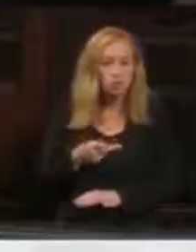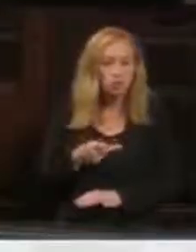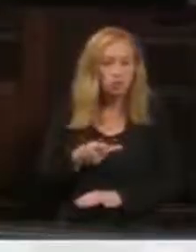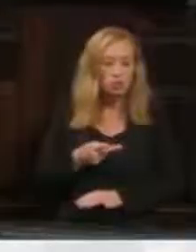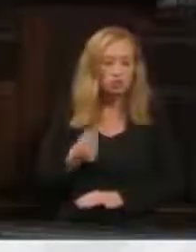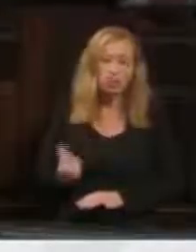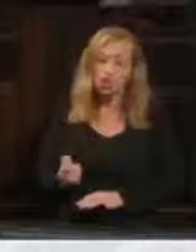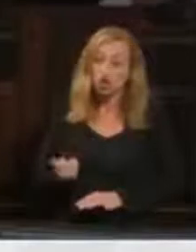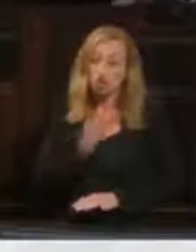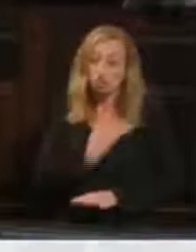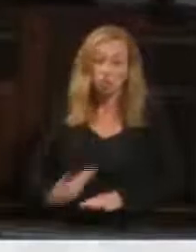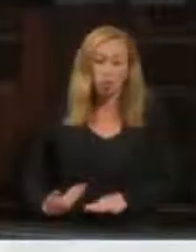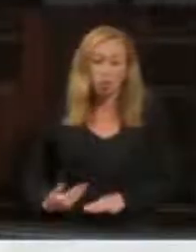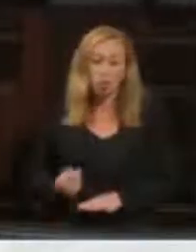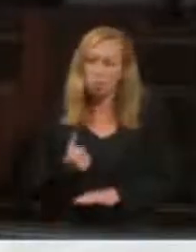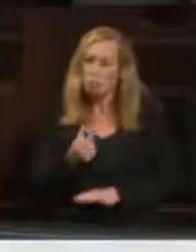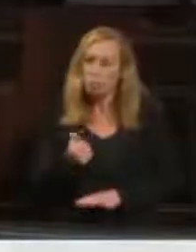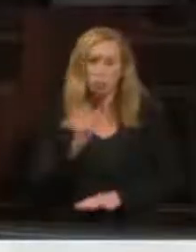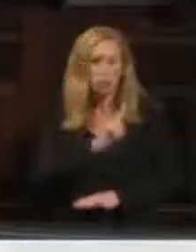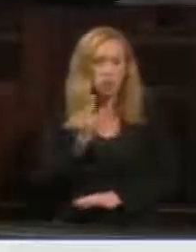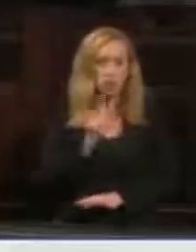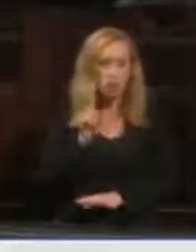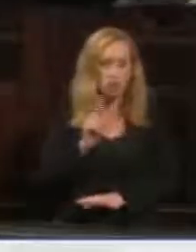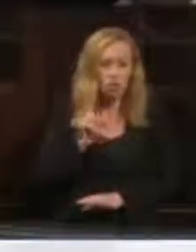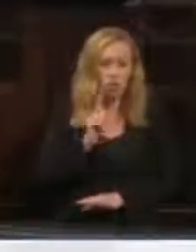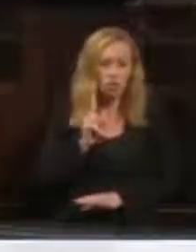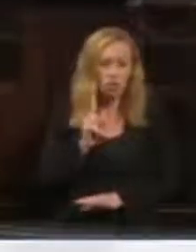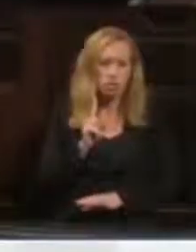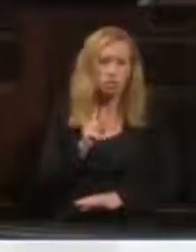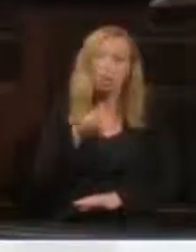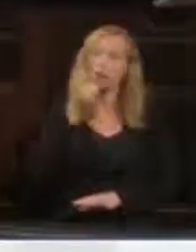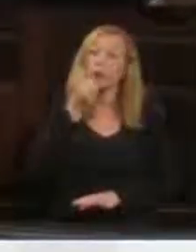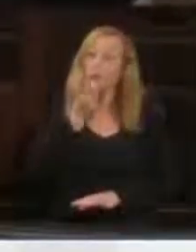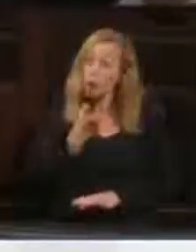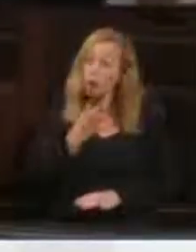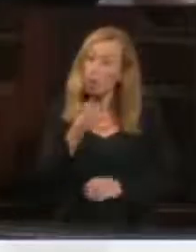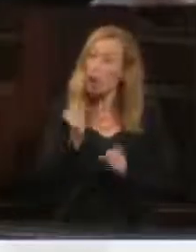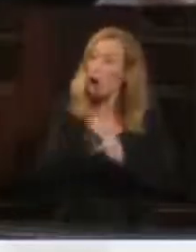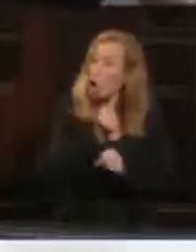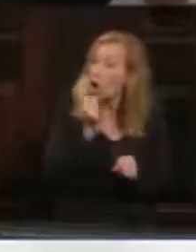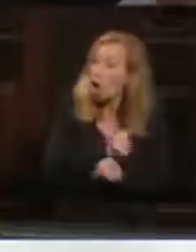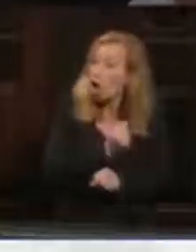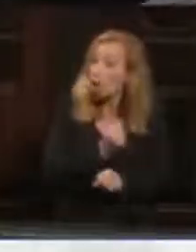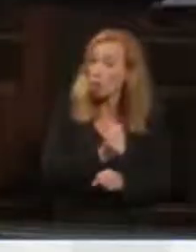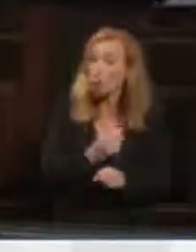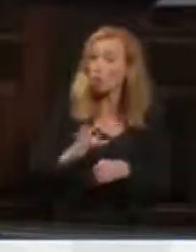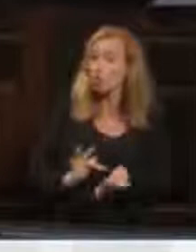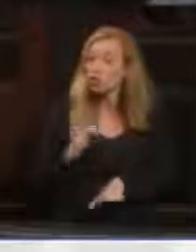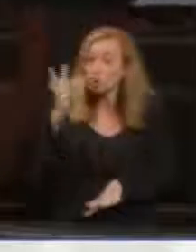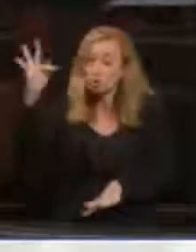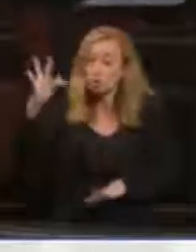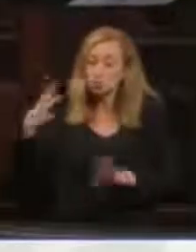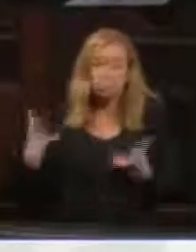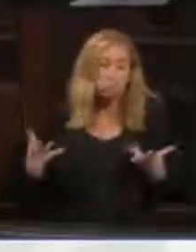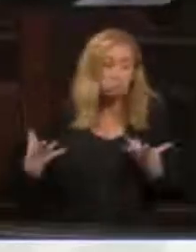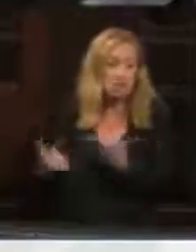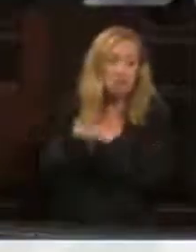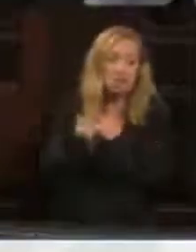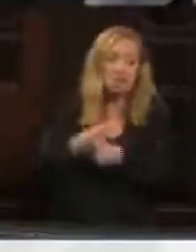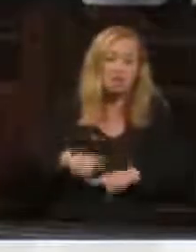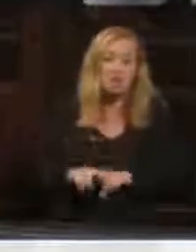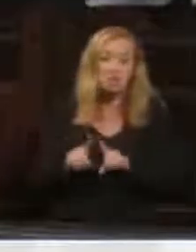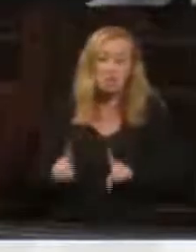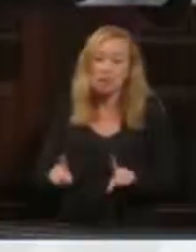pouco. O Arco Metropolitano é uma bela obra, um investimento de futuro espetacular. Mas